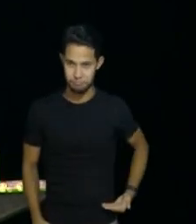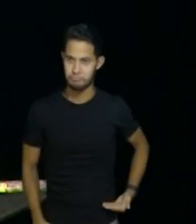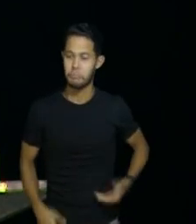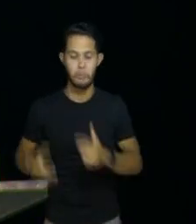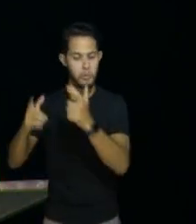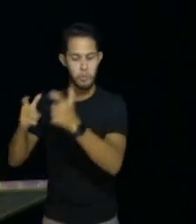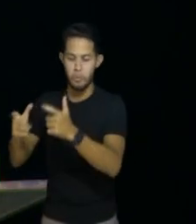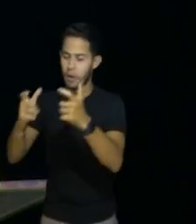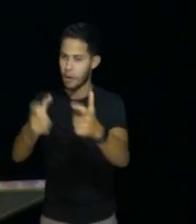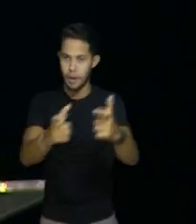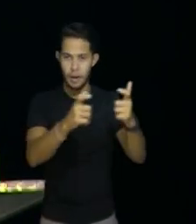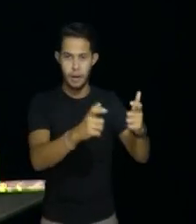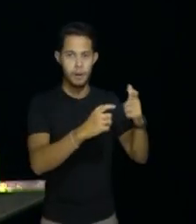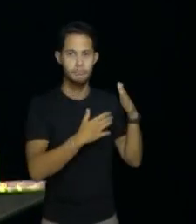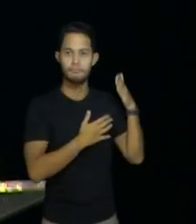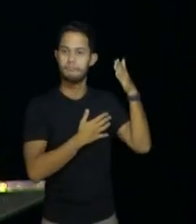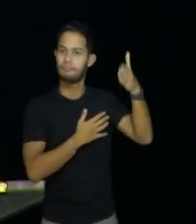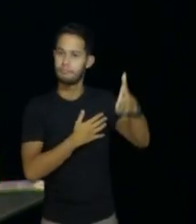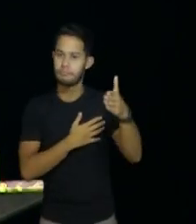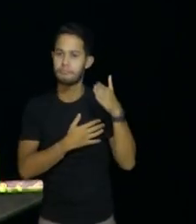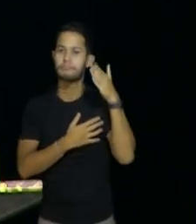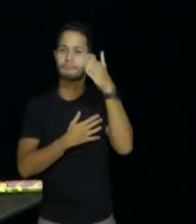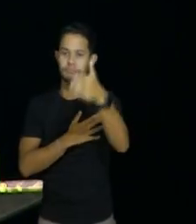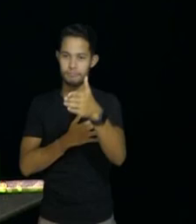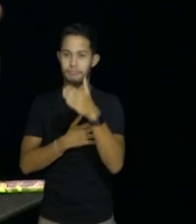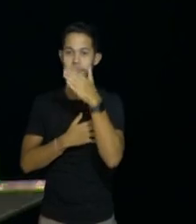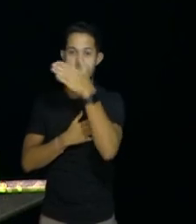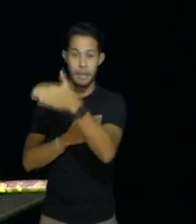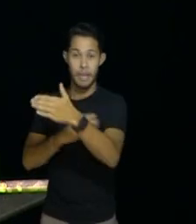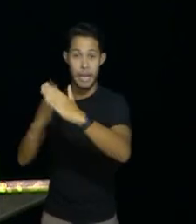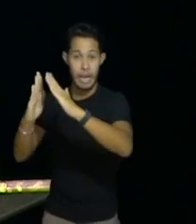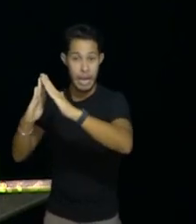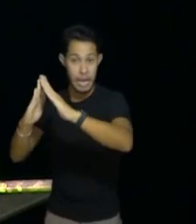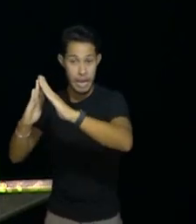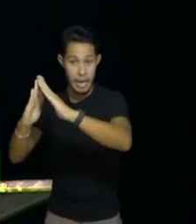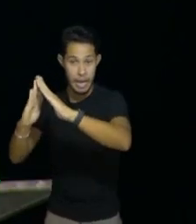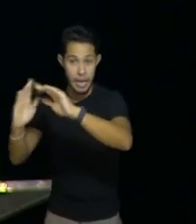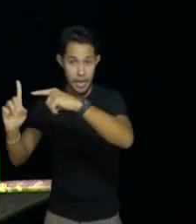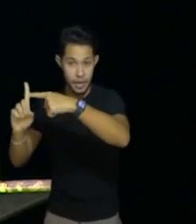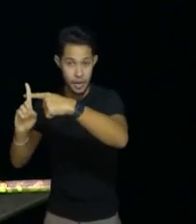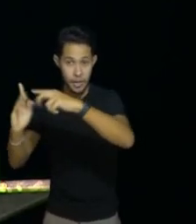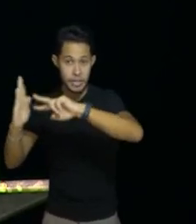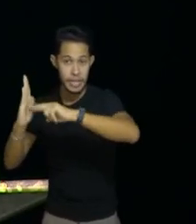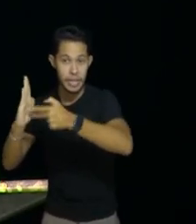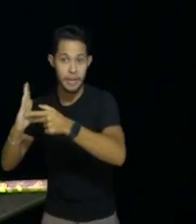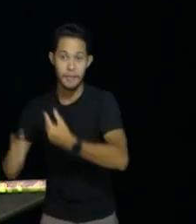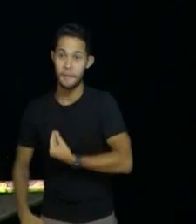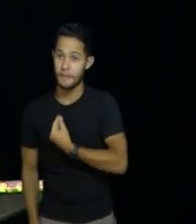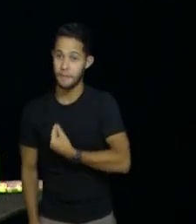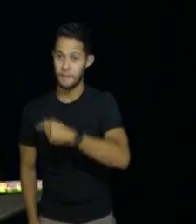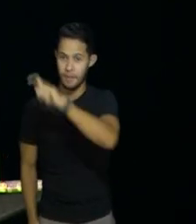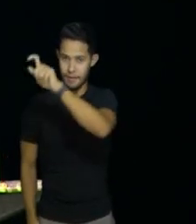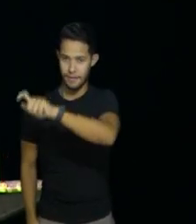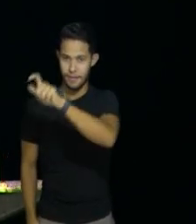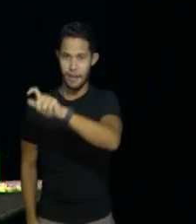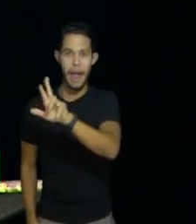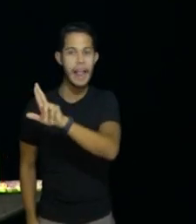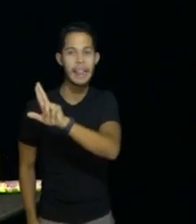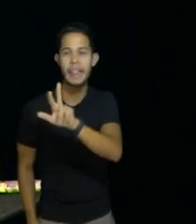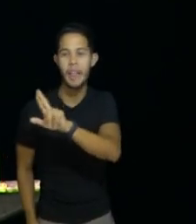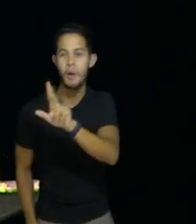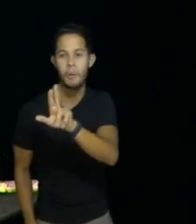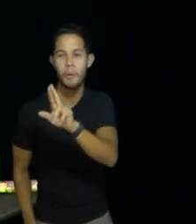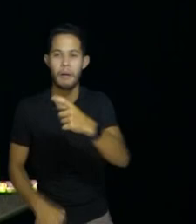porque igreja são pessoas, não são prédios construídos com tijolos e cimento. Então, a igreja,